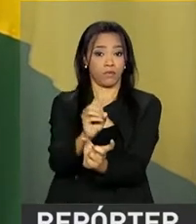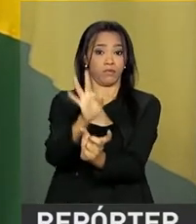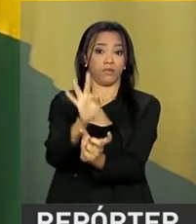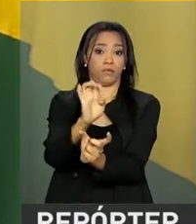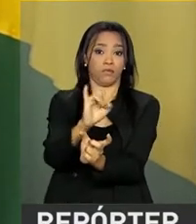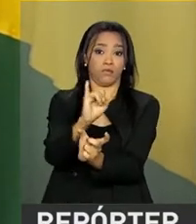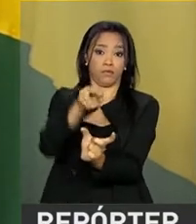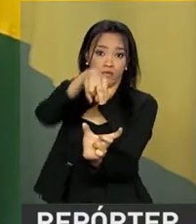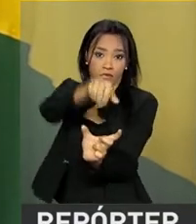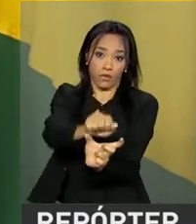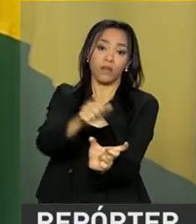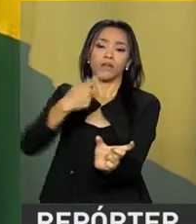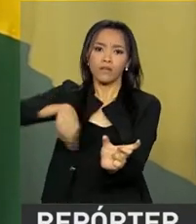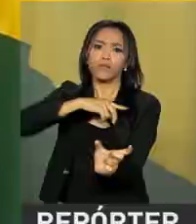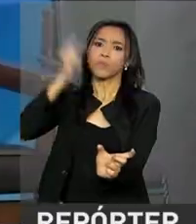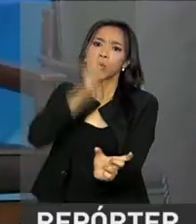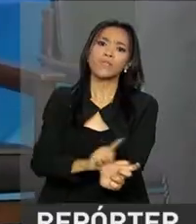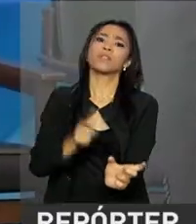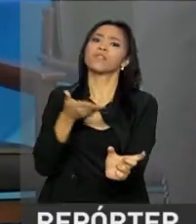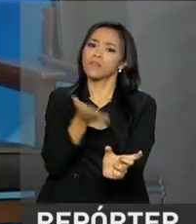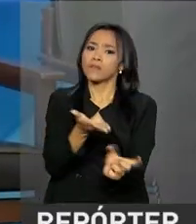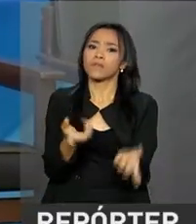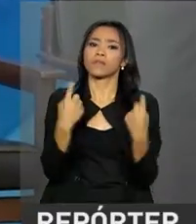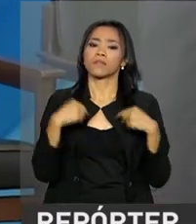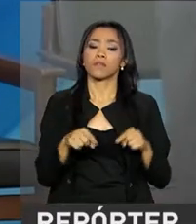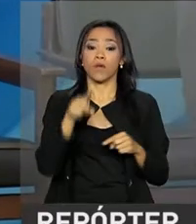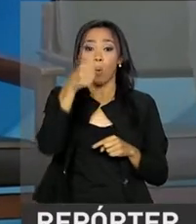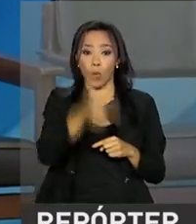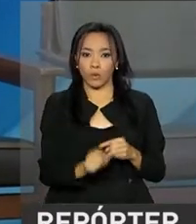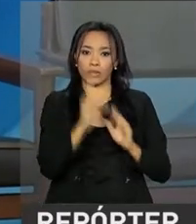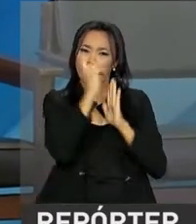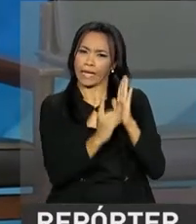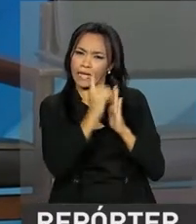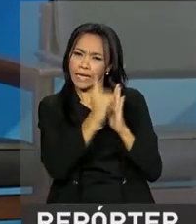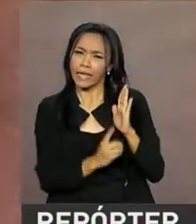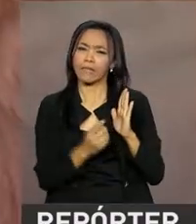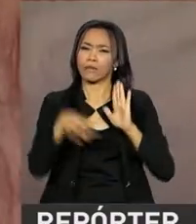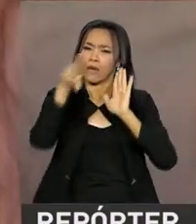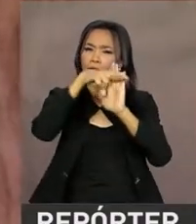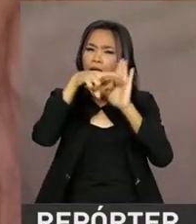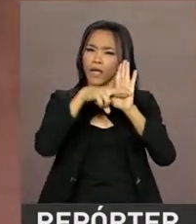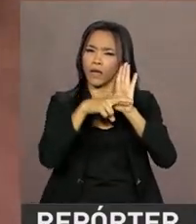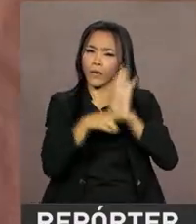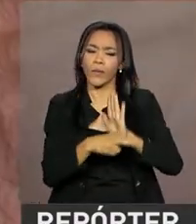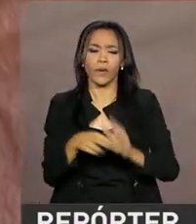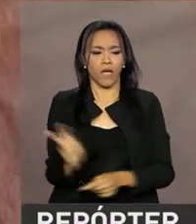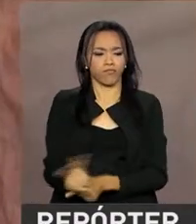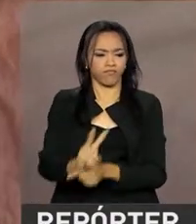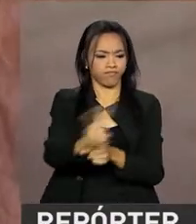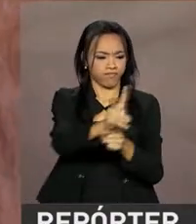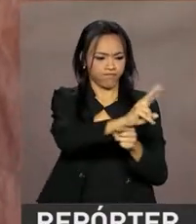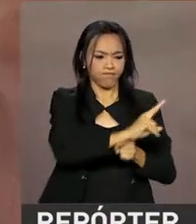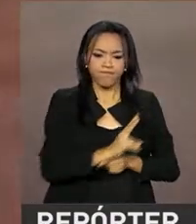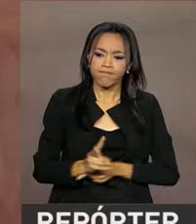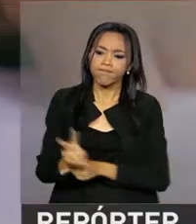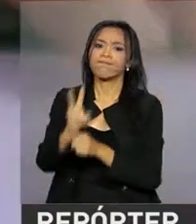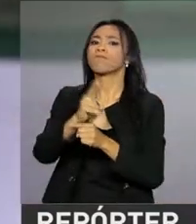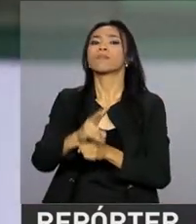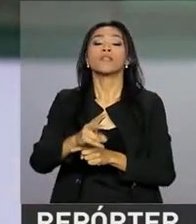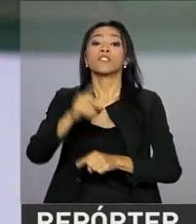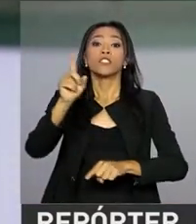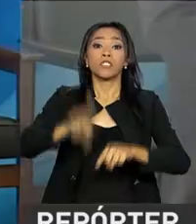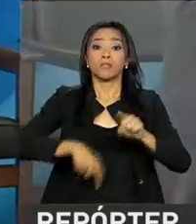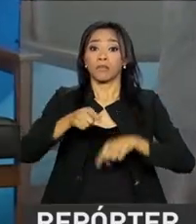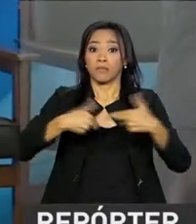e nós estamos vencendo essa batalha quanto ao decreto de revisão do regulamento de inspeção industrial e sanitária de produtos de origem